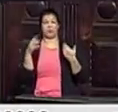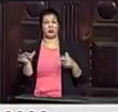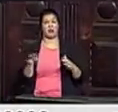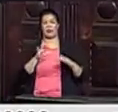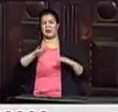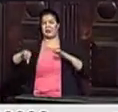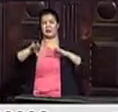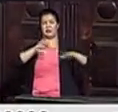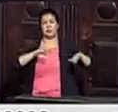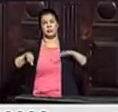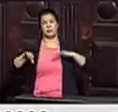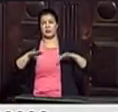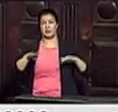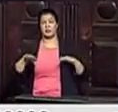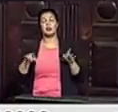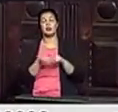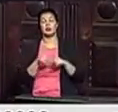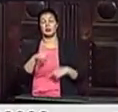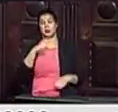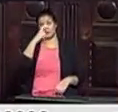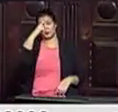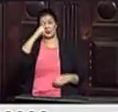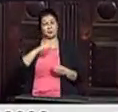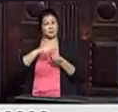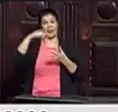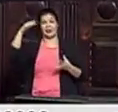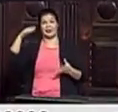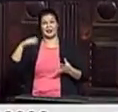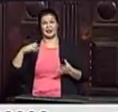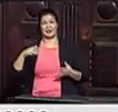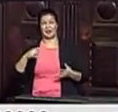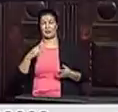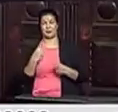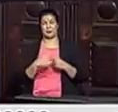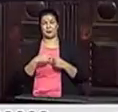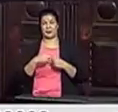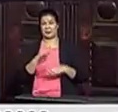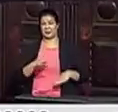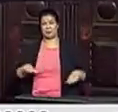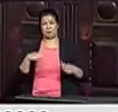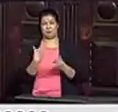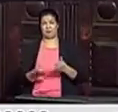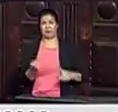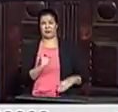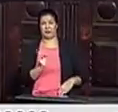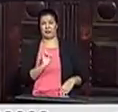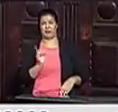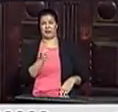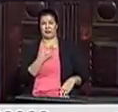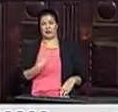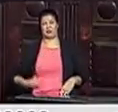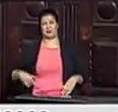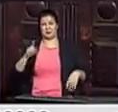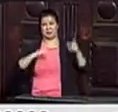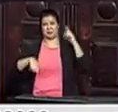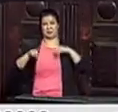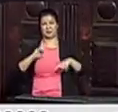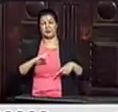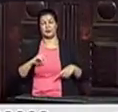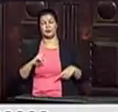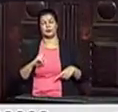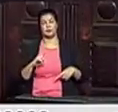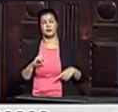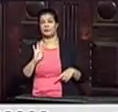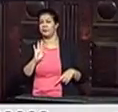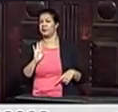para que ninguém perca o mandato. E estou falando isso de cadeira, porque há